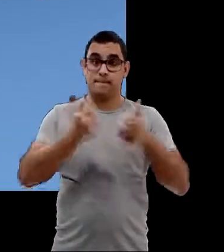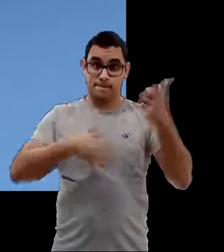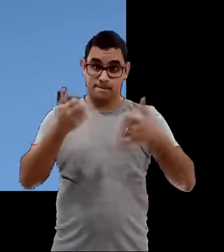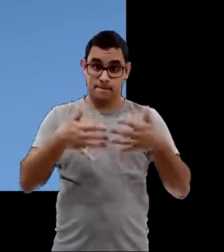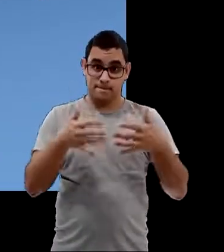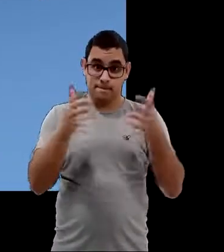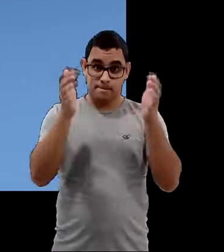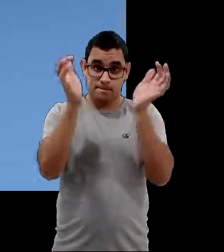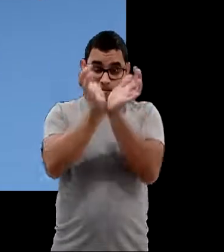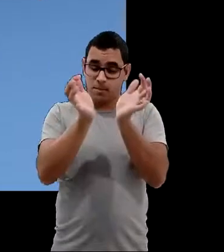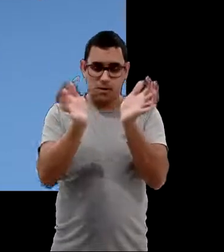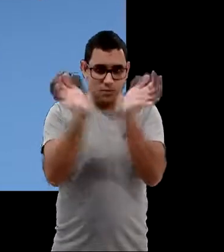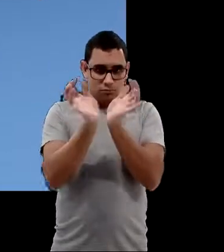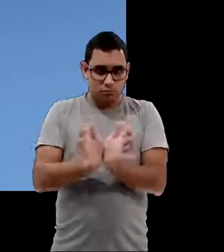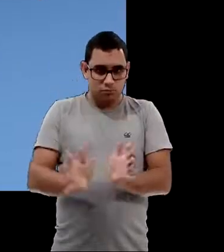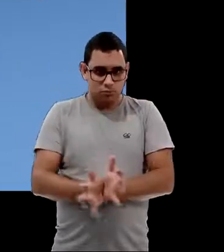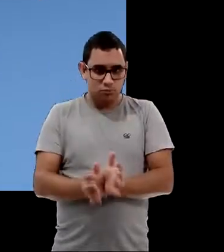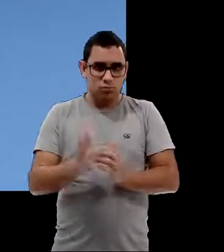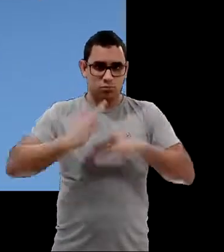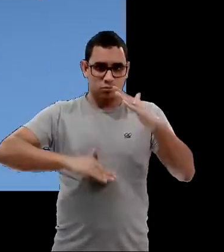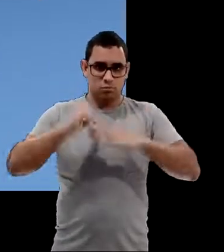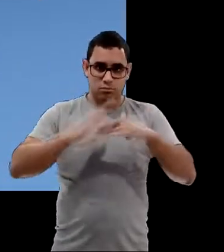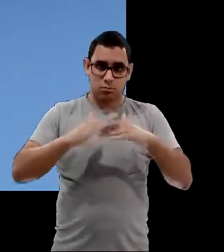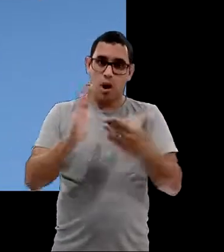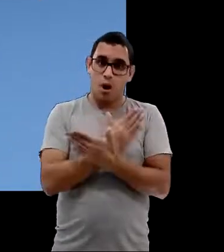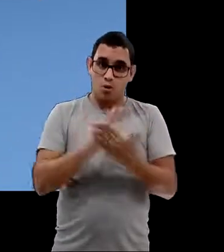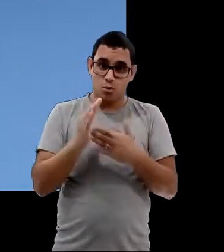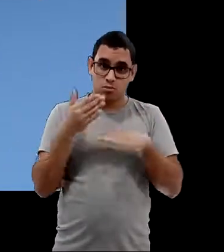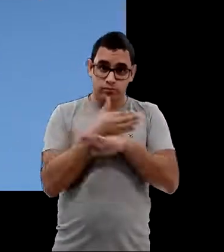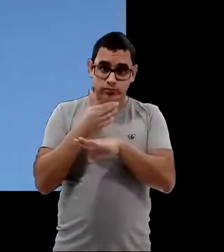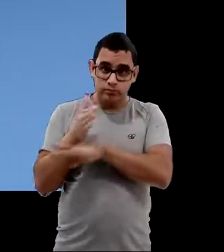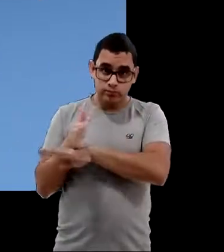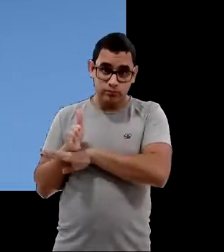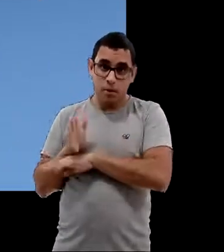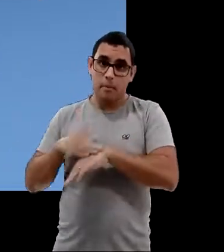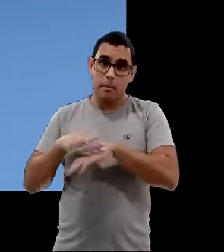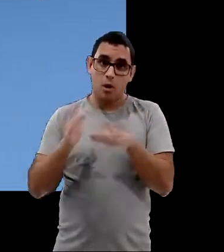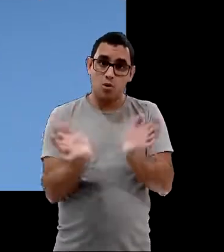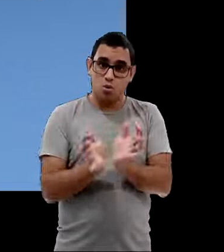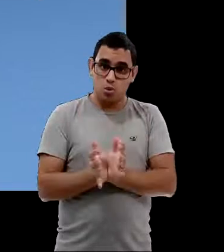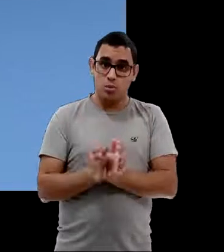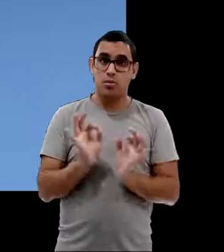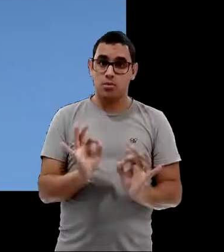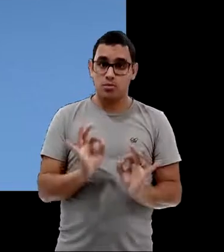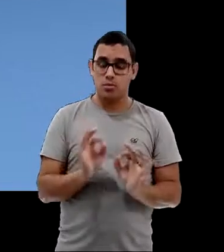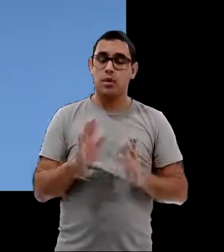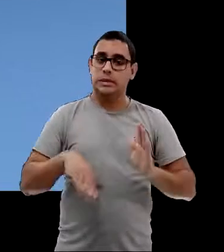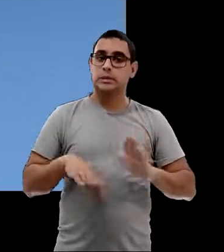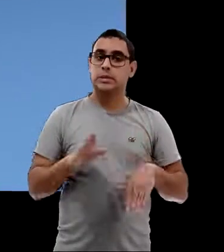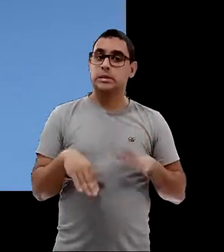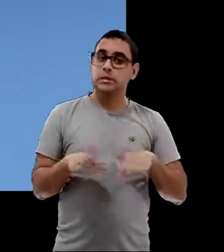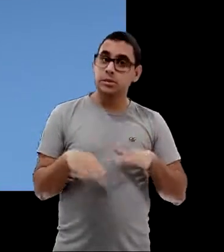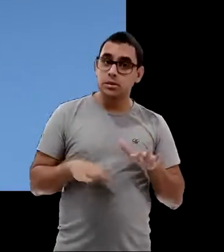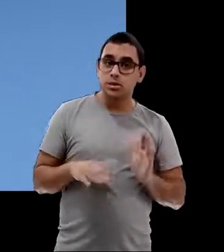A estratificação profissional, teoricamente, algumas profissões estão mais acessíveis a um tipo de classe social. Então, muitas